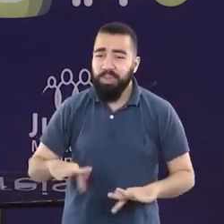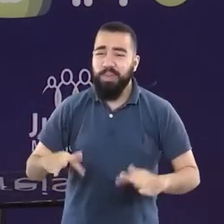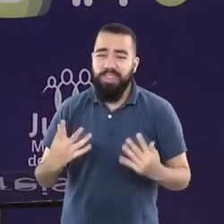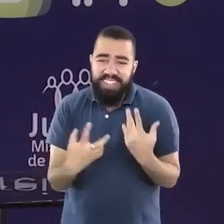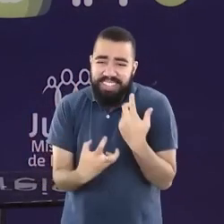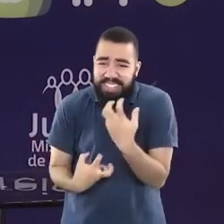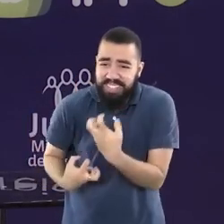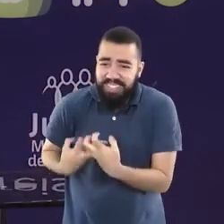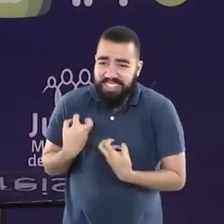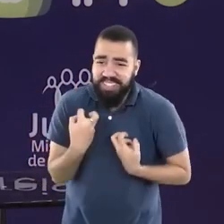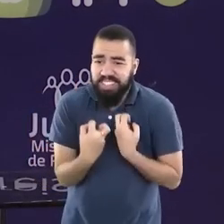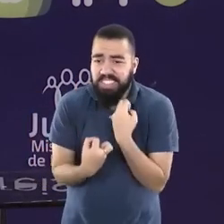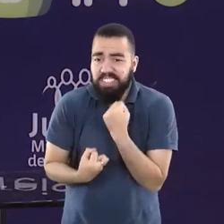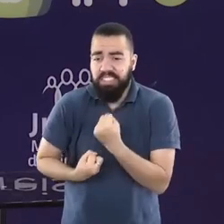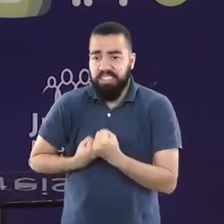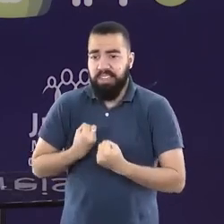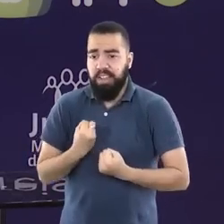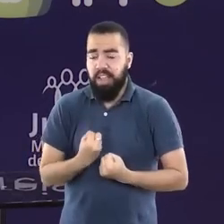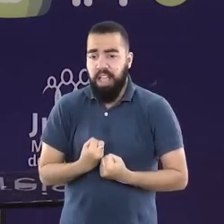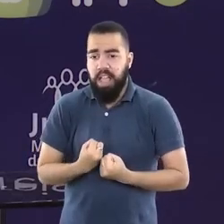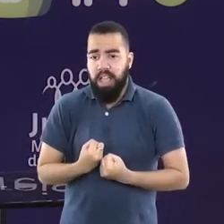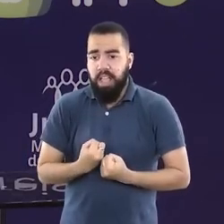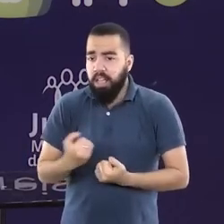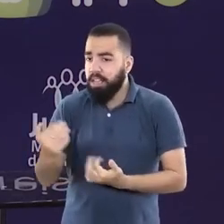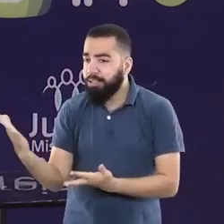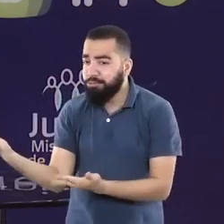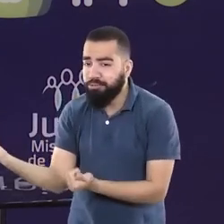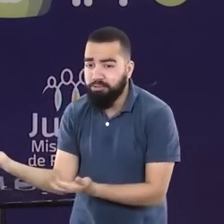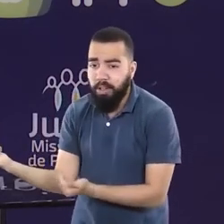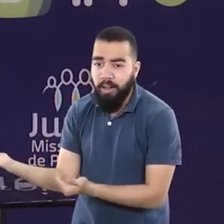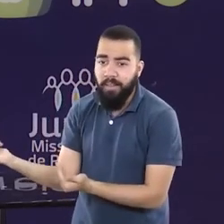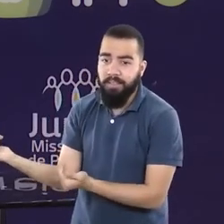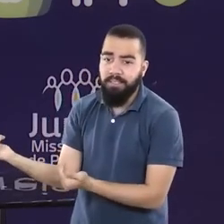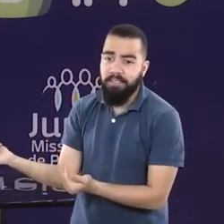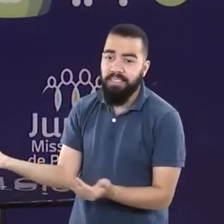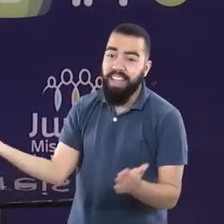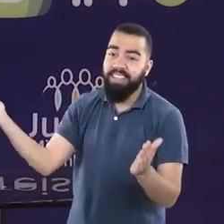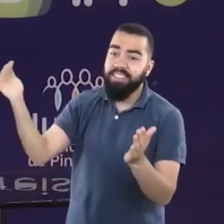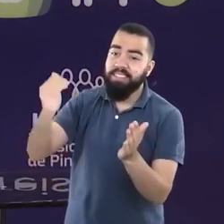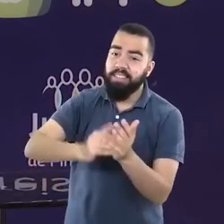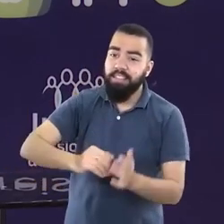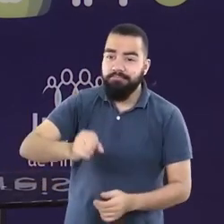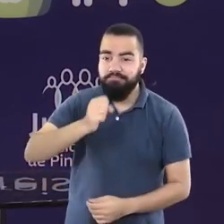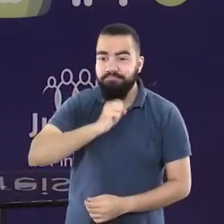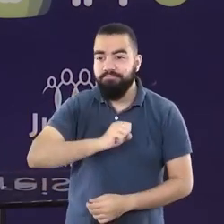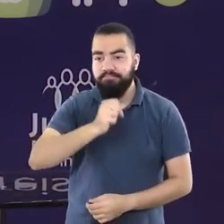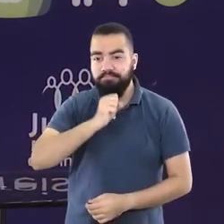angústias. Dos mais jovens aos mais vividos.